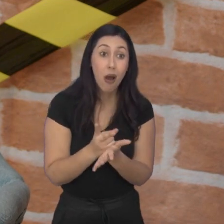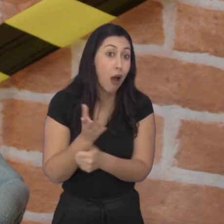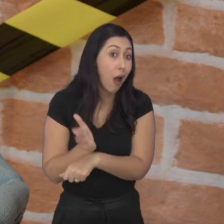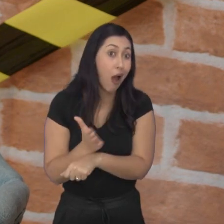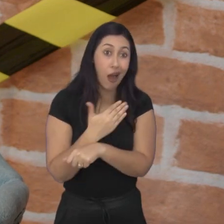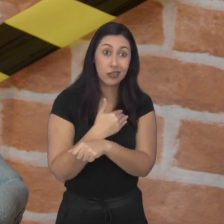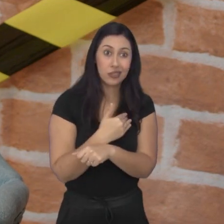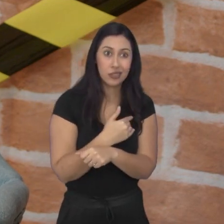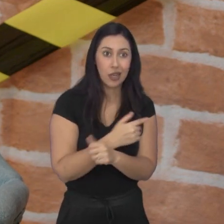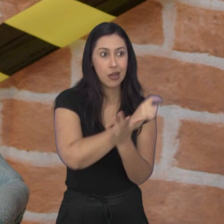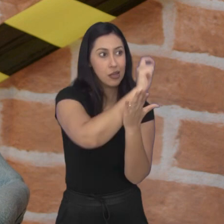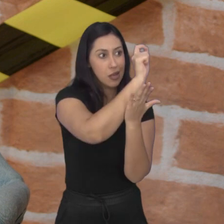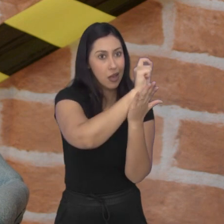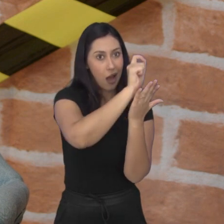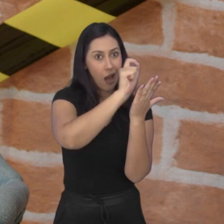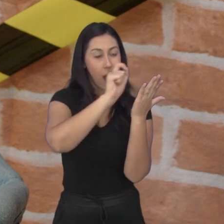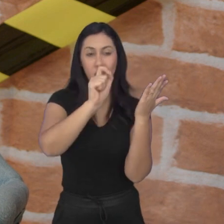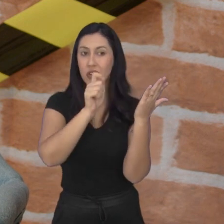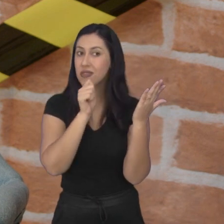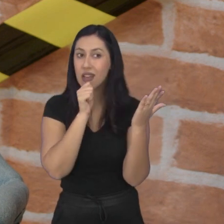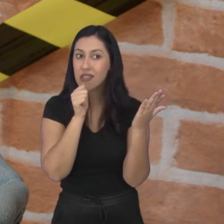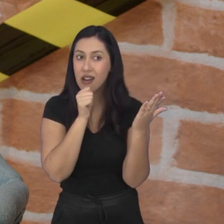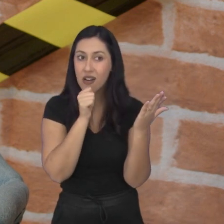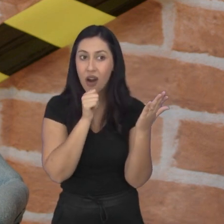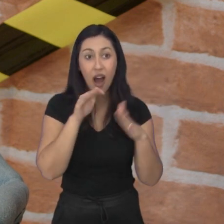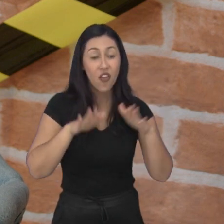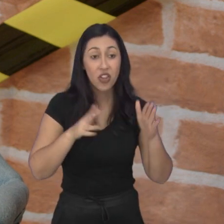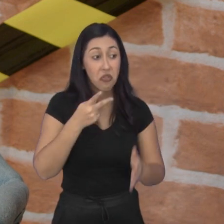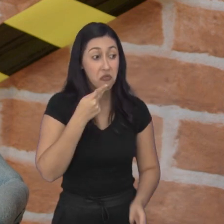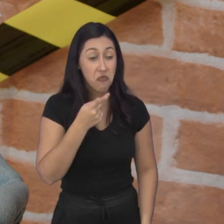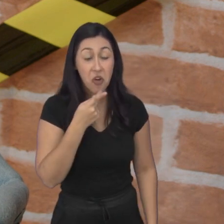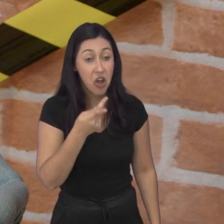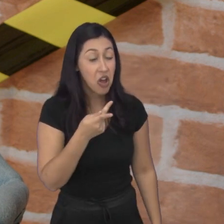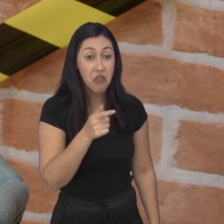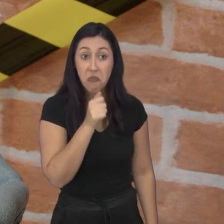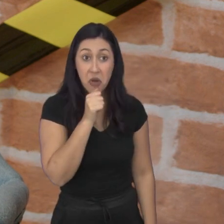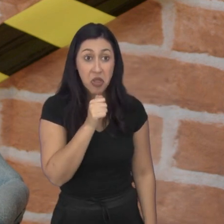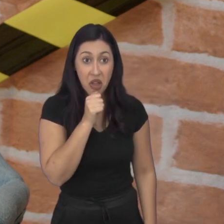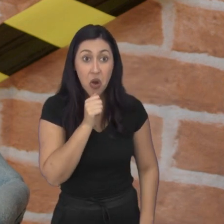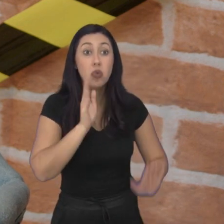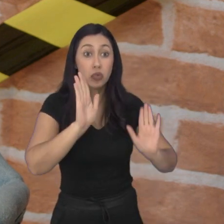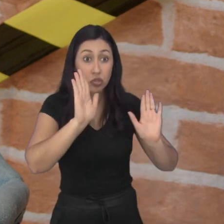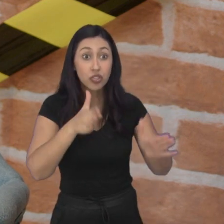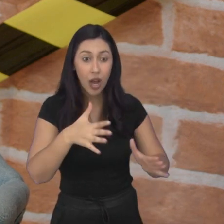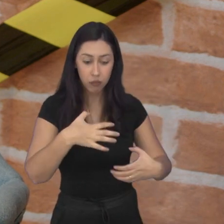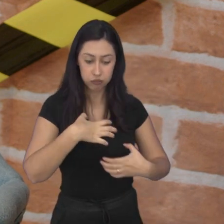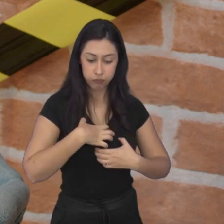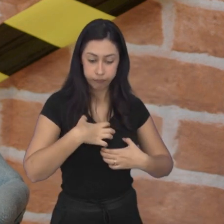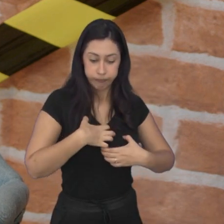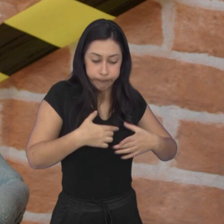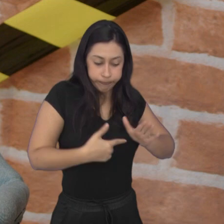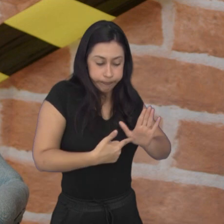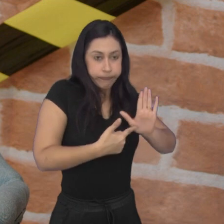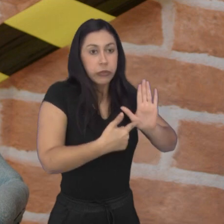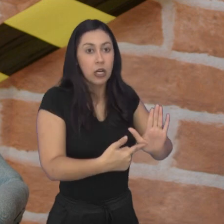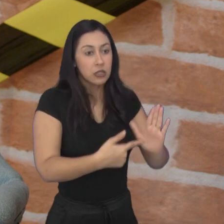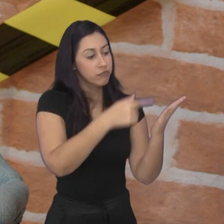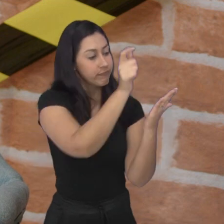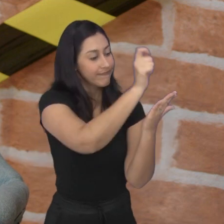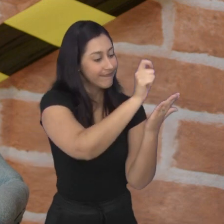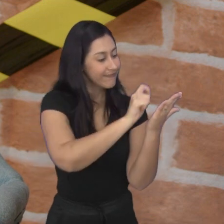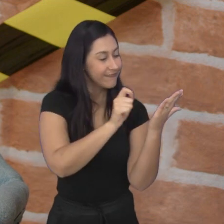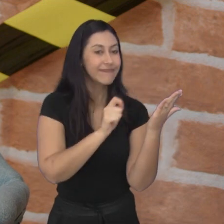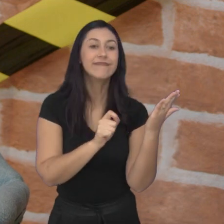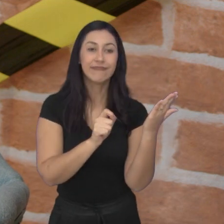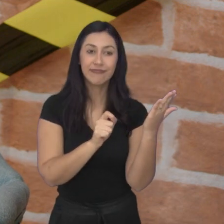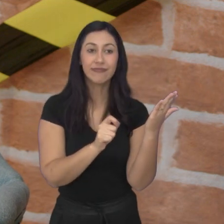escrita, isso é anterior à fala, então é uma das maneiras de se expressar que estão lá desde que você